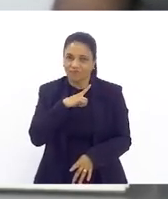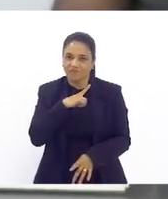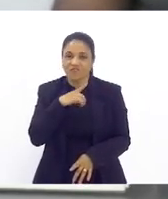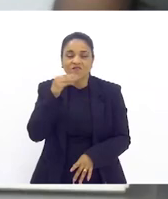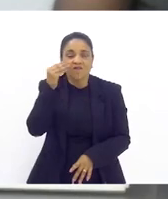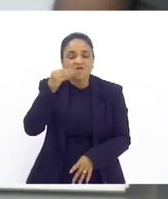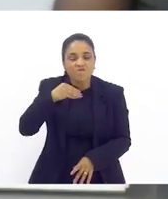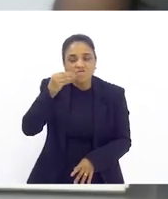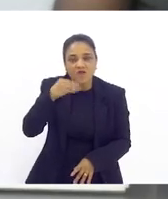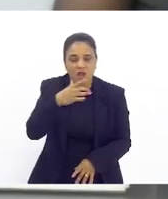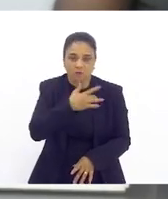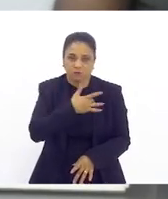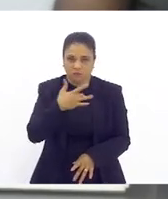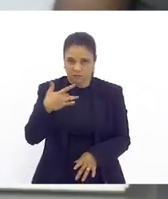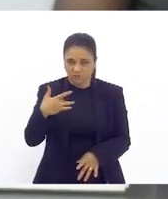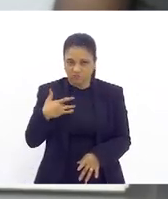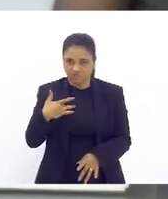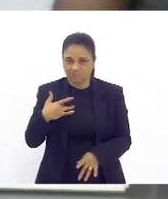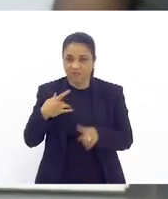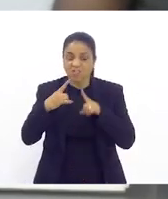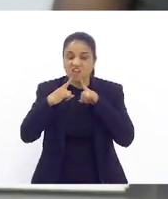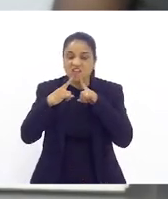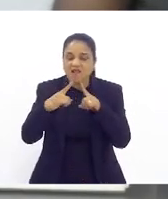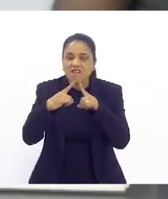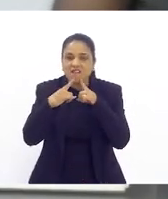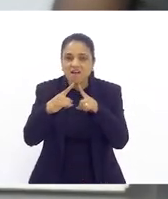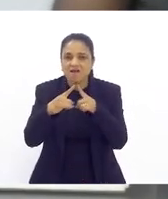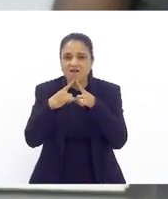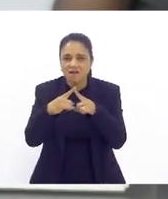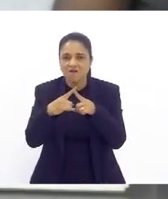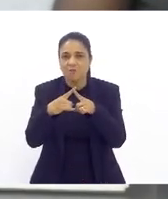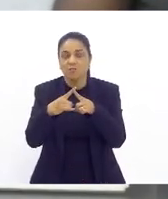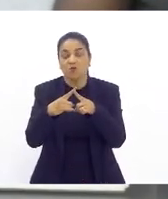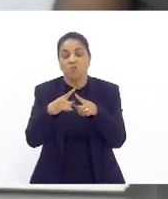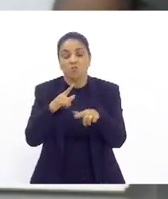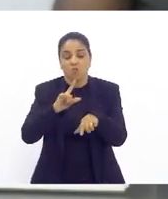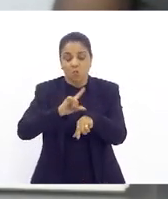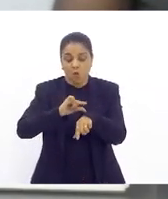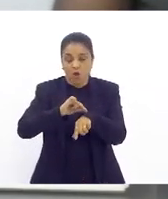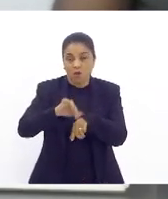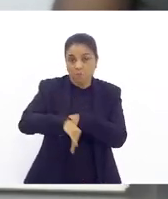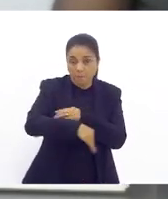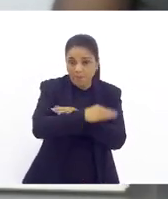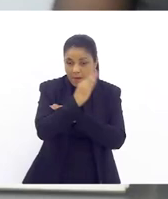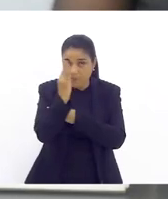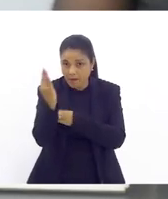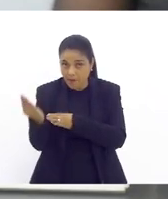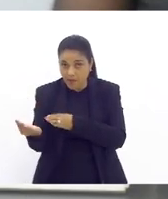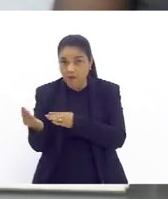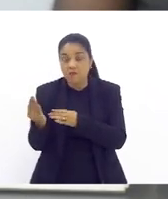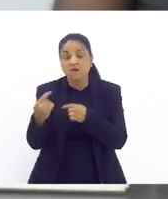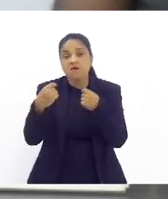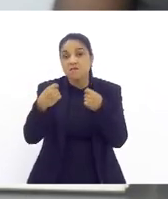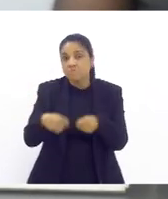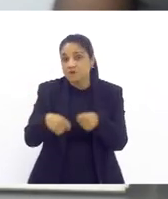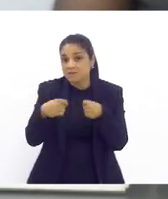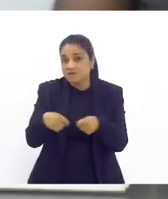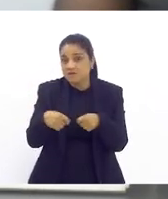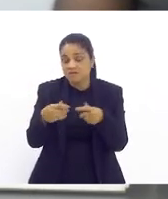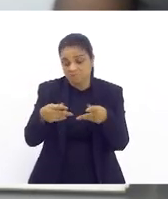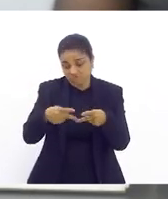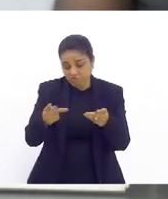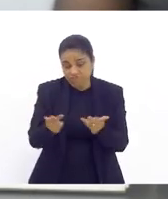enfraquecidos ele se queixam muito então isso como é o horário integral isso teria que ser uma coisa realmente mas